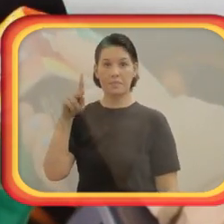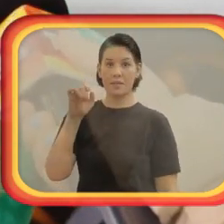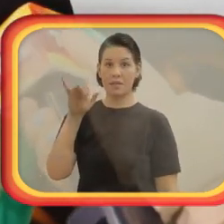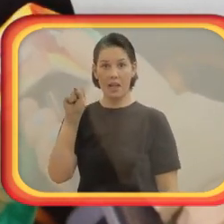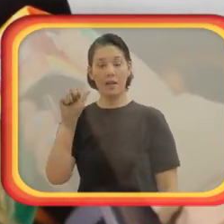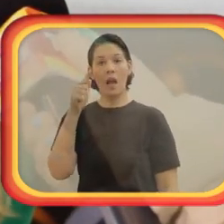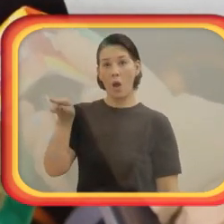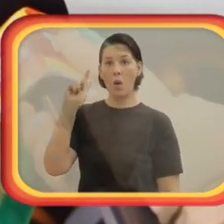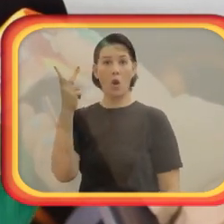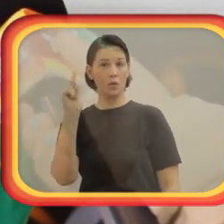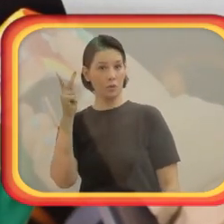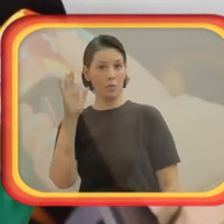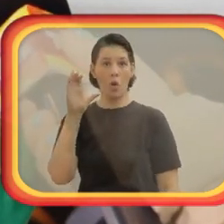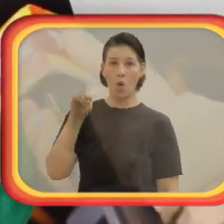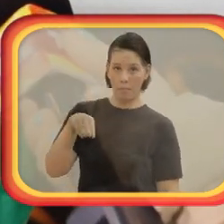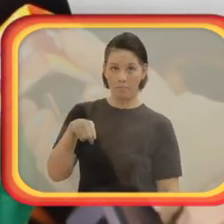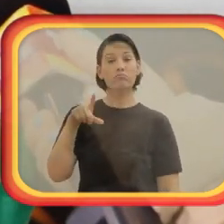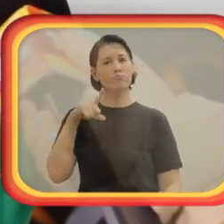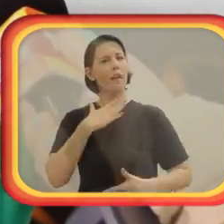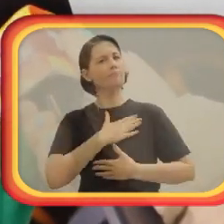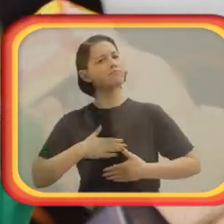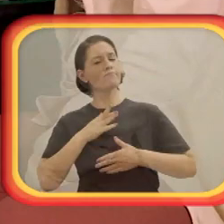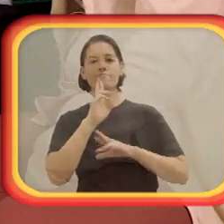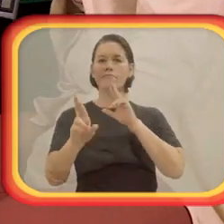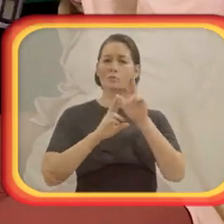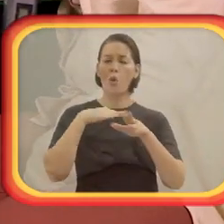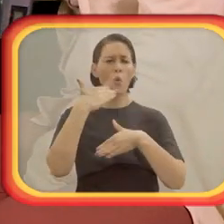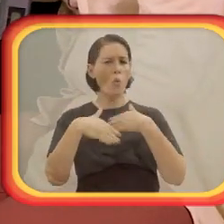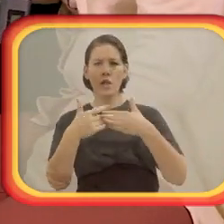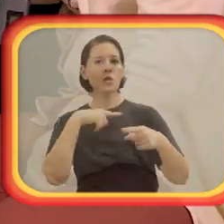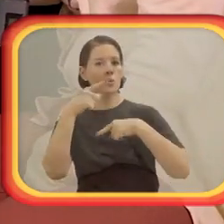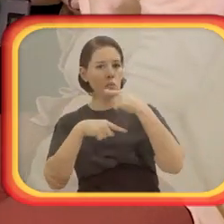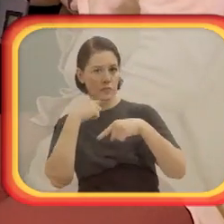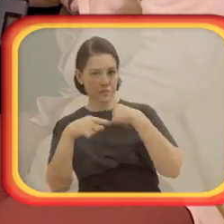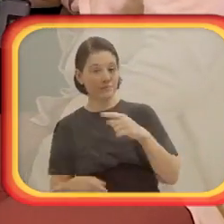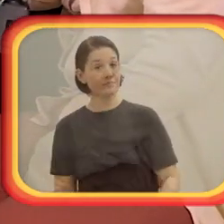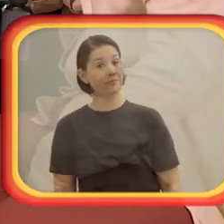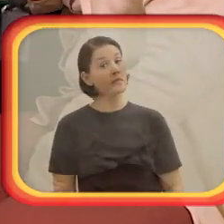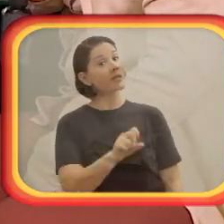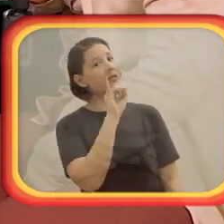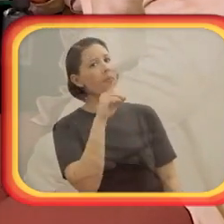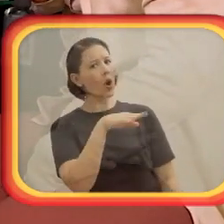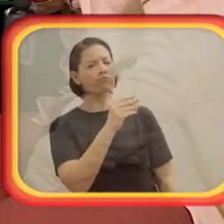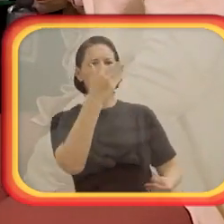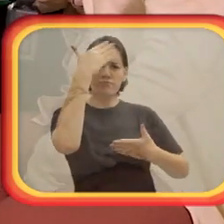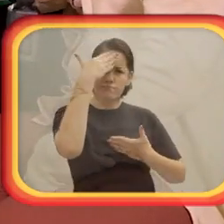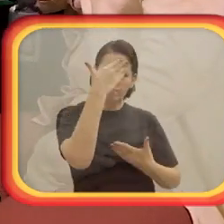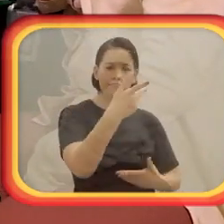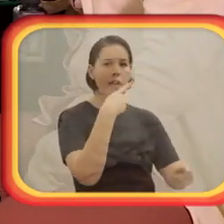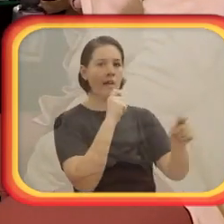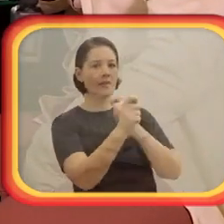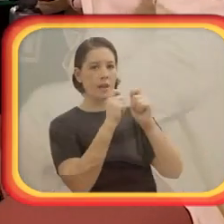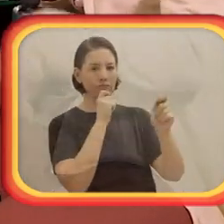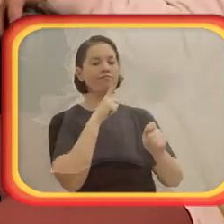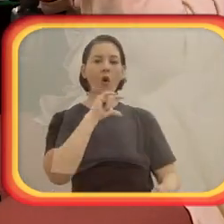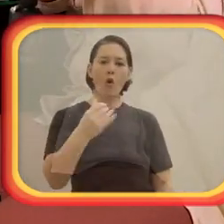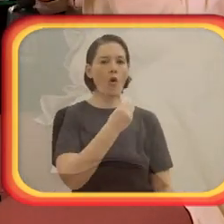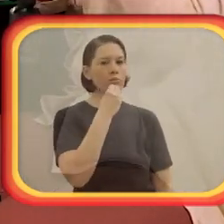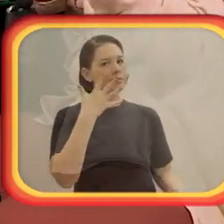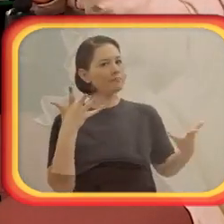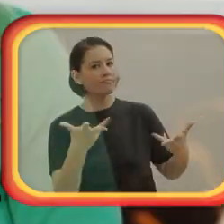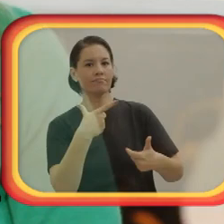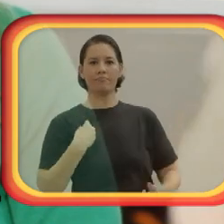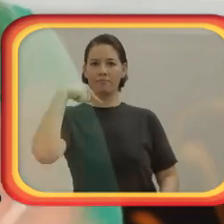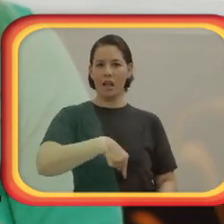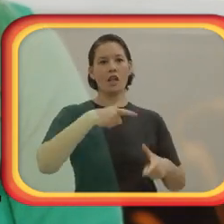chefesespeciais@hotmail.com, que a gente vai ter o maior prazer em responder qualquer dúvida. Ô Simone, muito obrigada pela sua entrevista, de ter essa oportunidade linda de poder